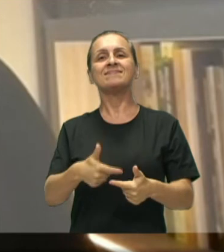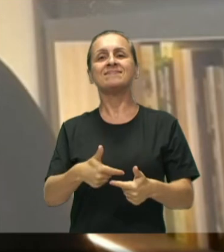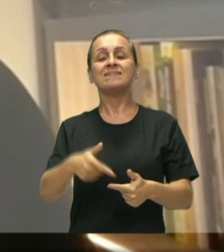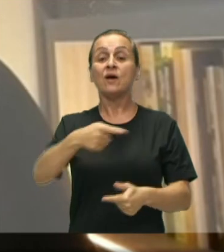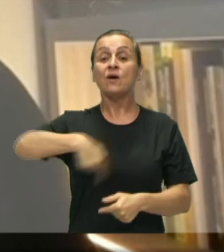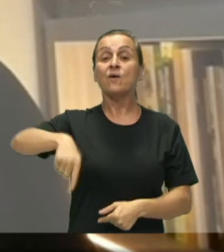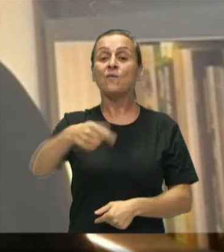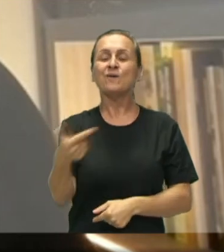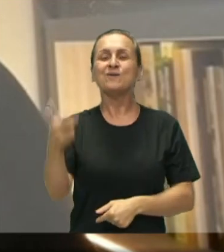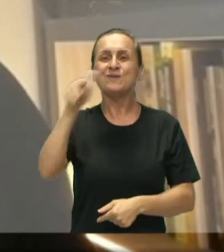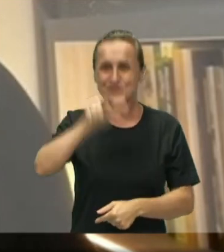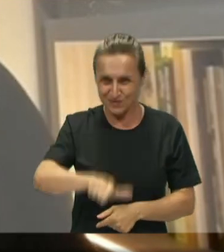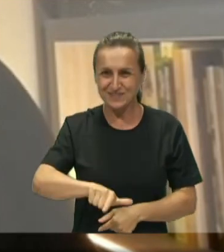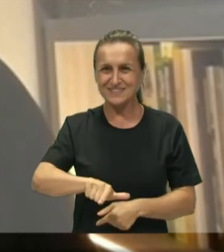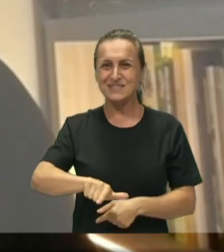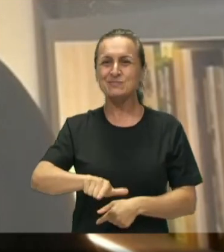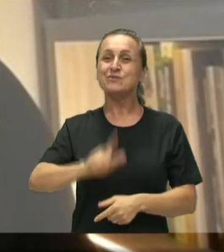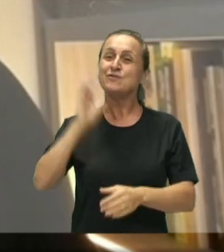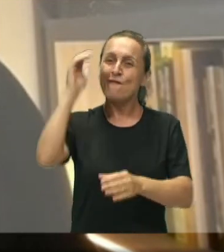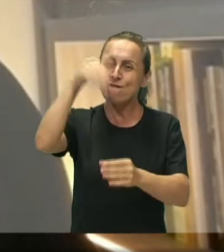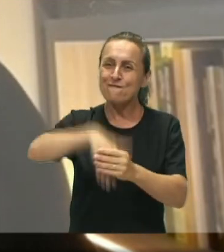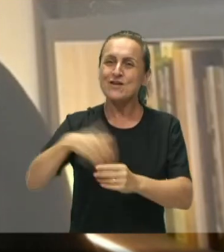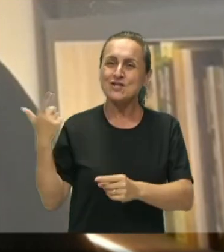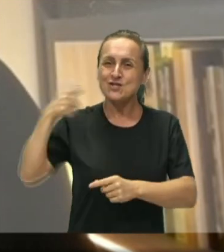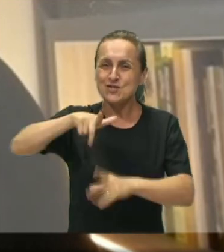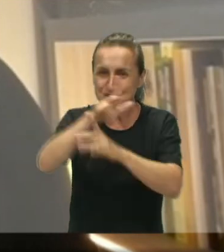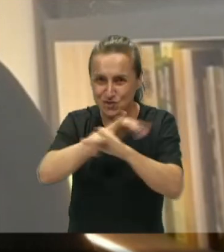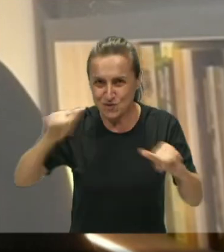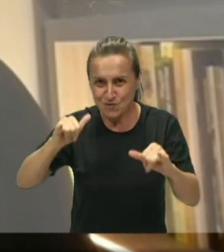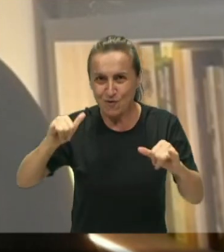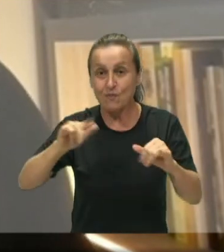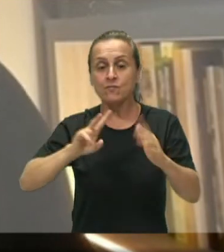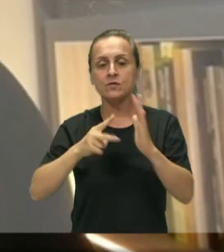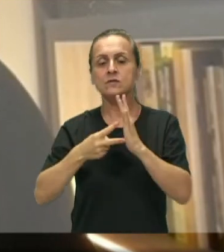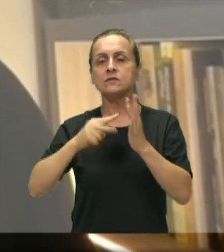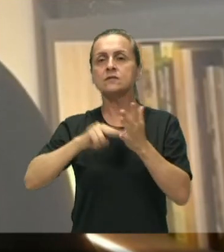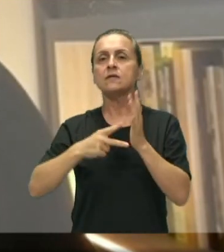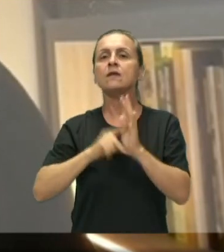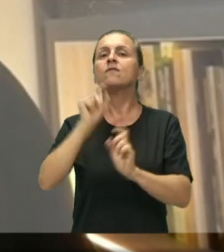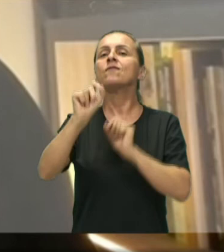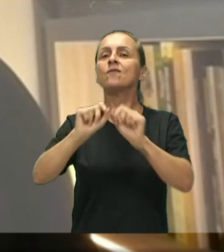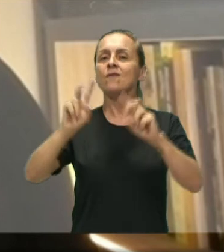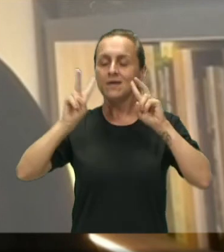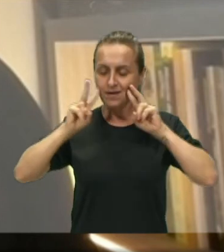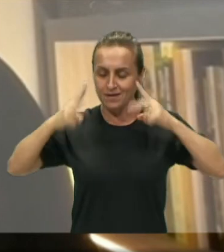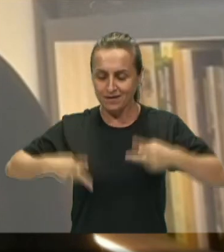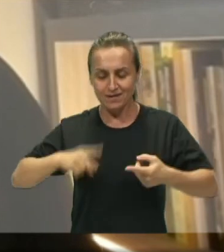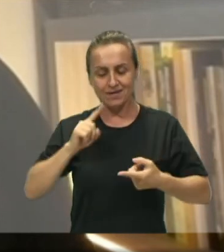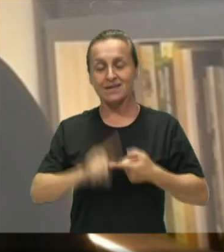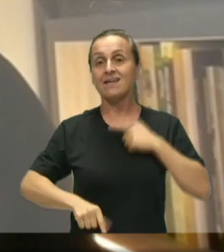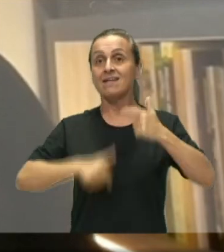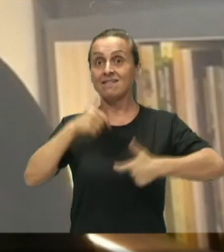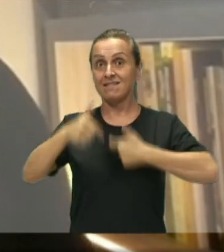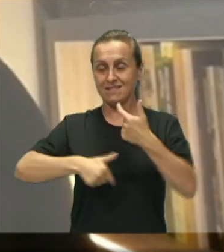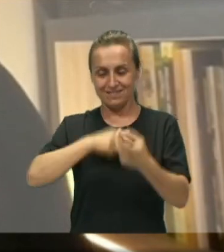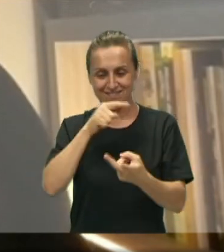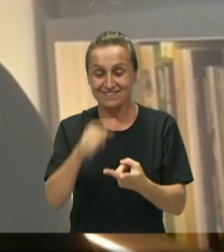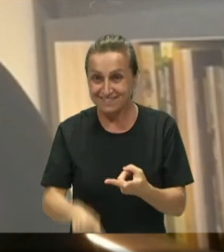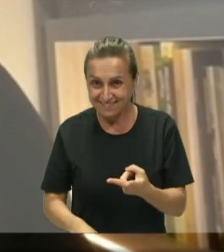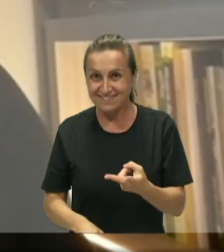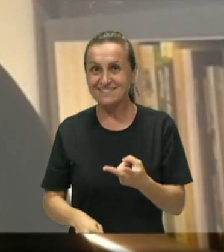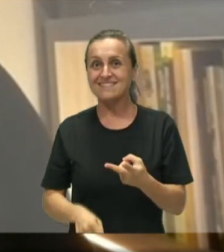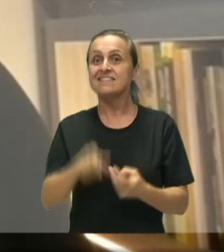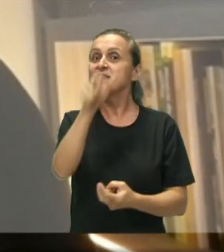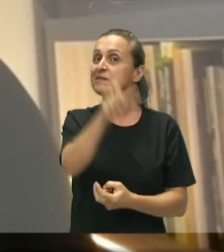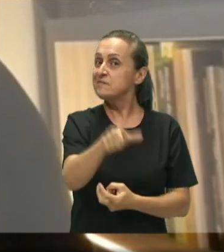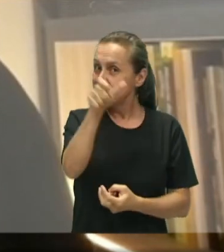gente conquista a reeleição nas urnas é isso significa o reconhecimento o trabalho o reconhecimento do trabalho